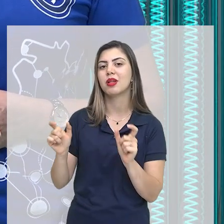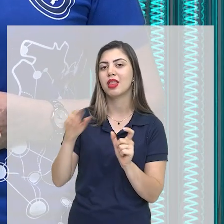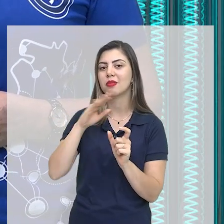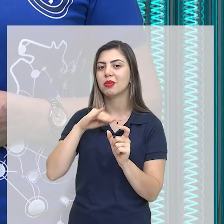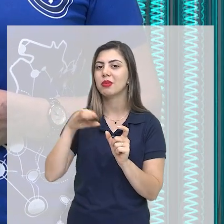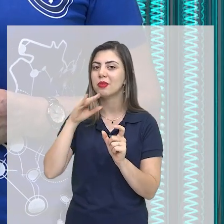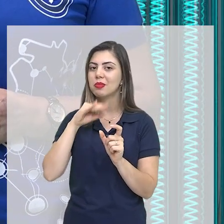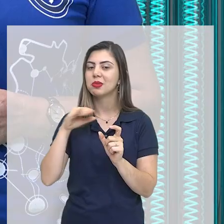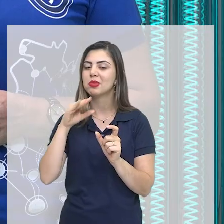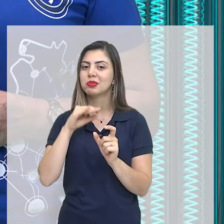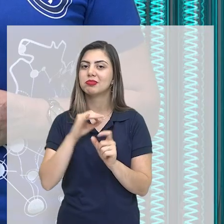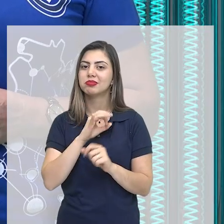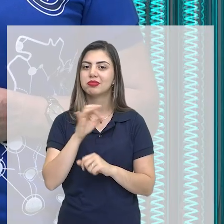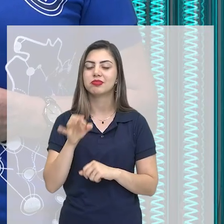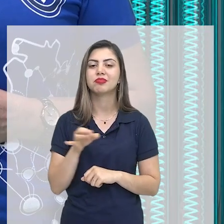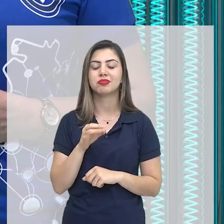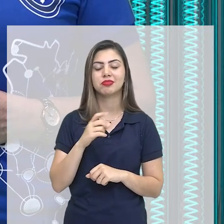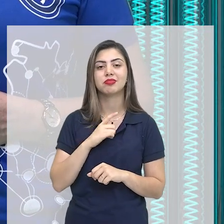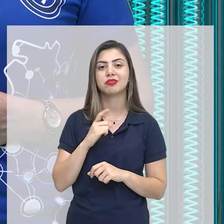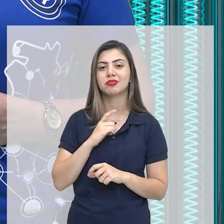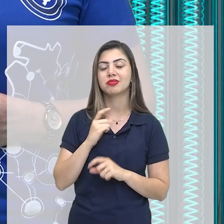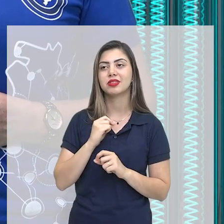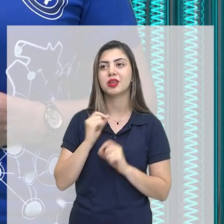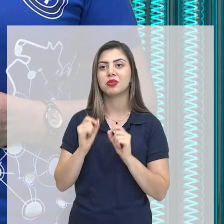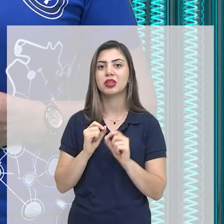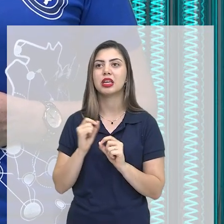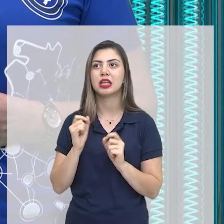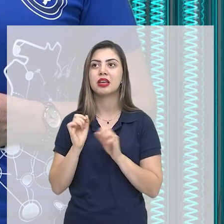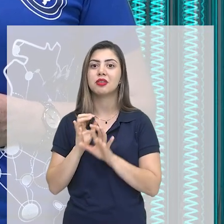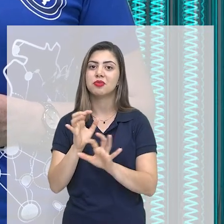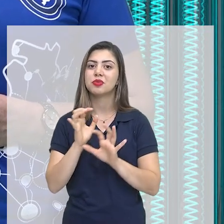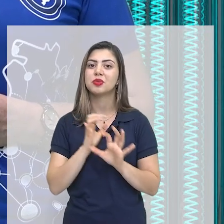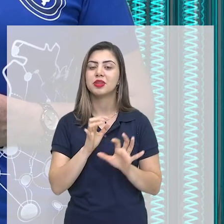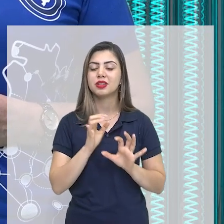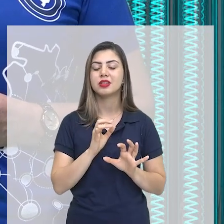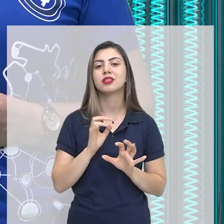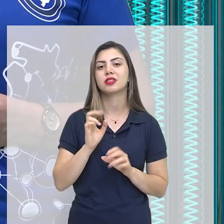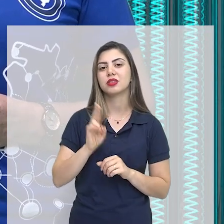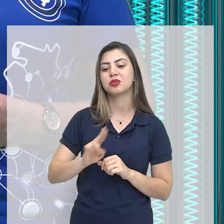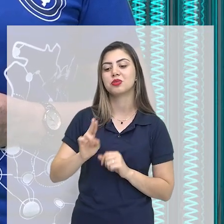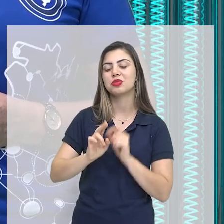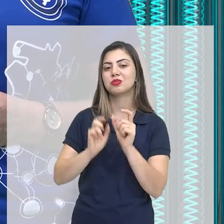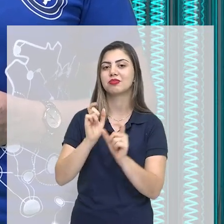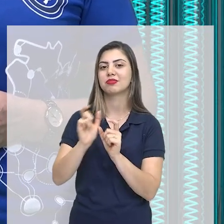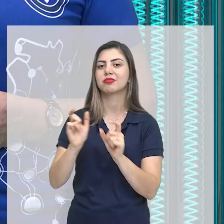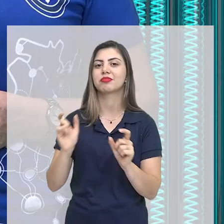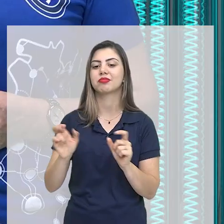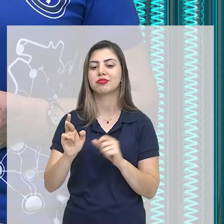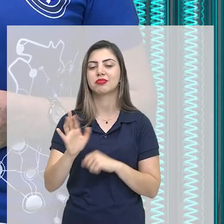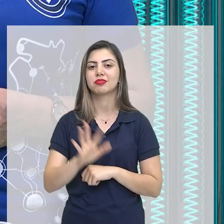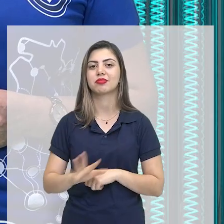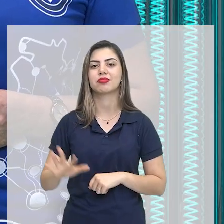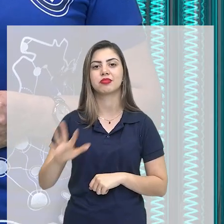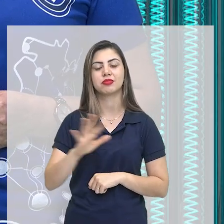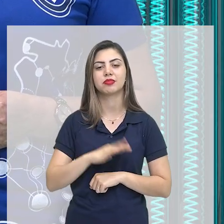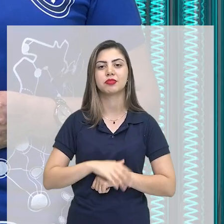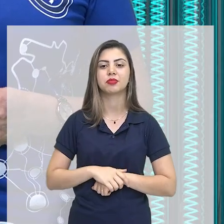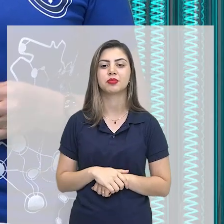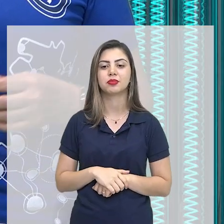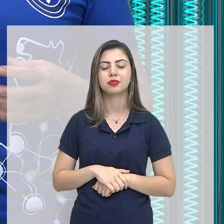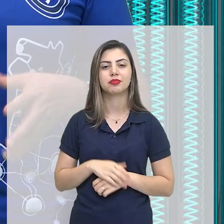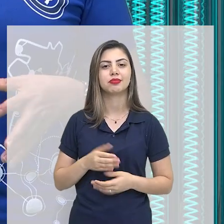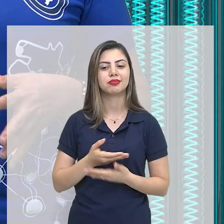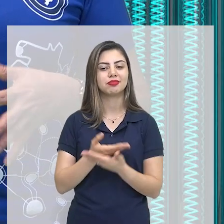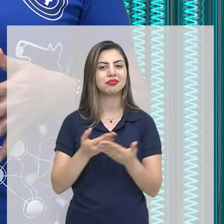e na maneira e no modo delas falarem, pronunciarem essas palavras, essas expressões. Então,